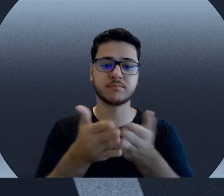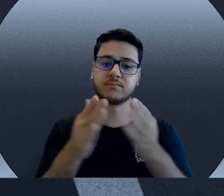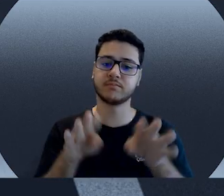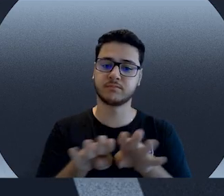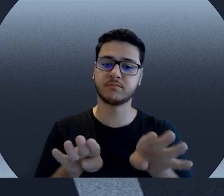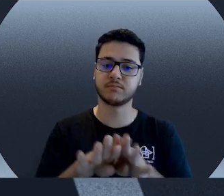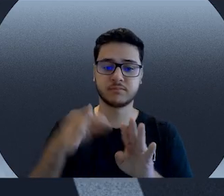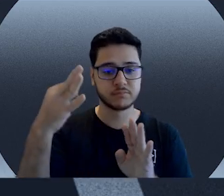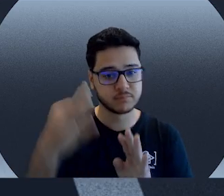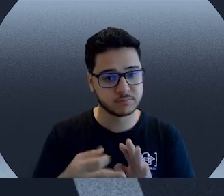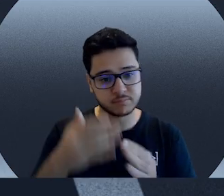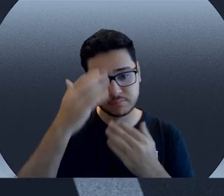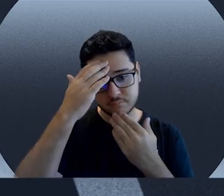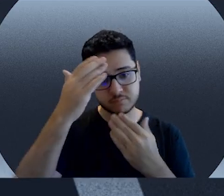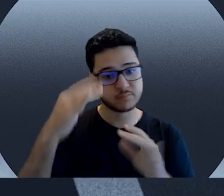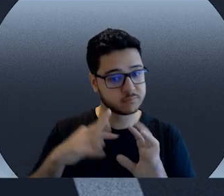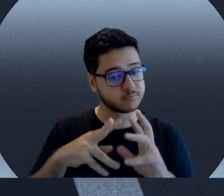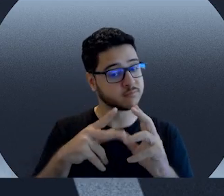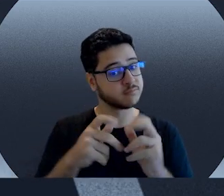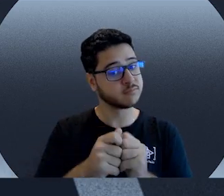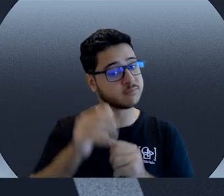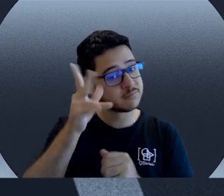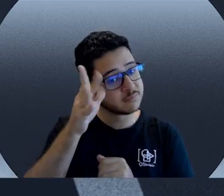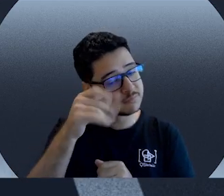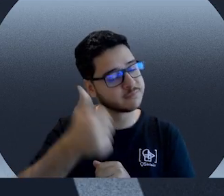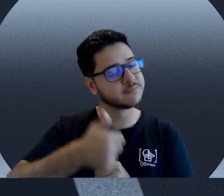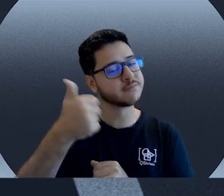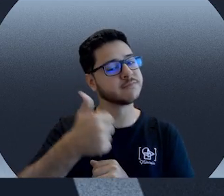também. Agradeço a todo mundo que assistiu esse